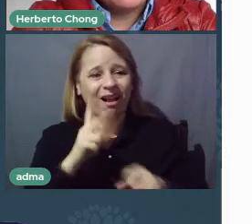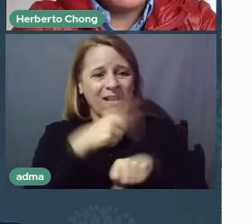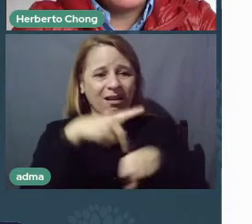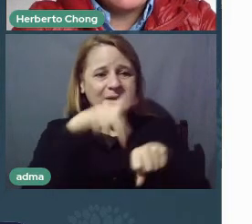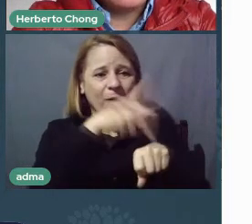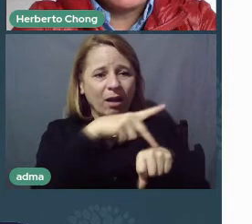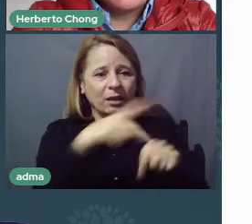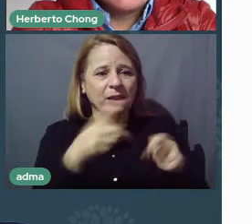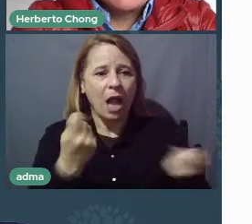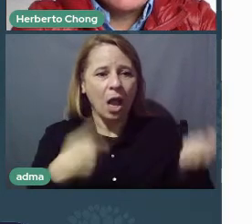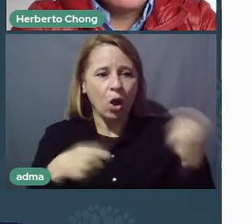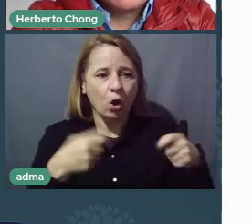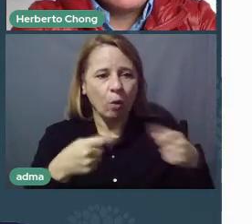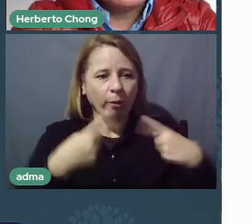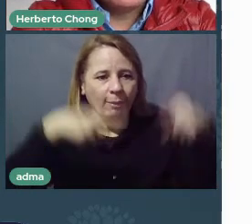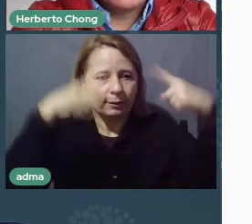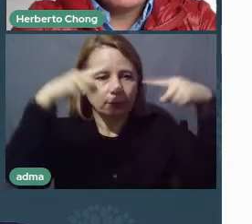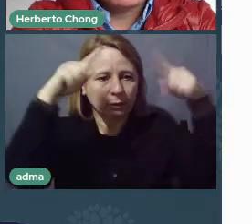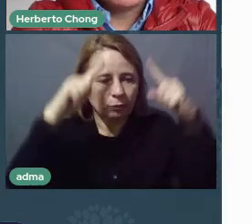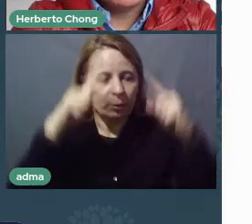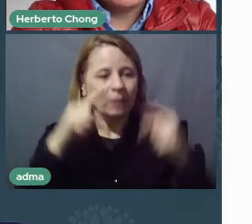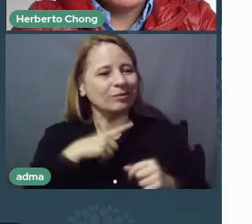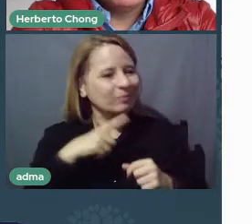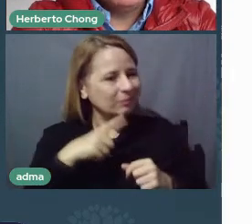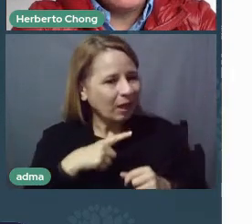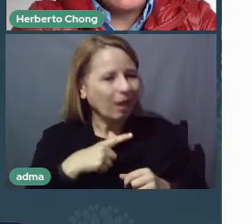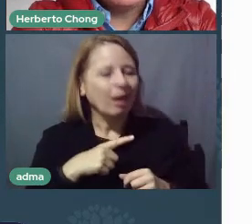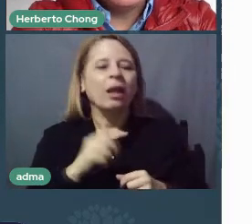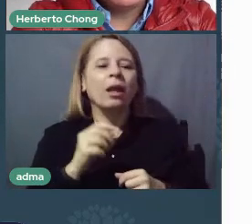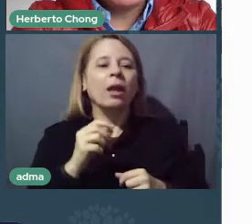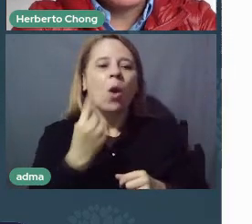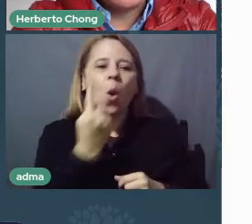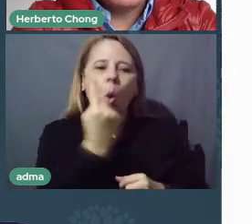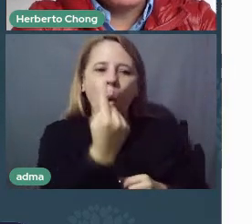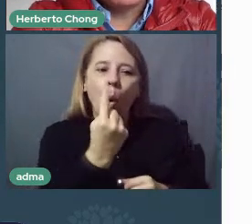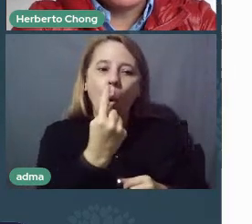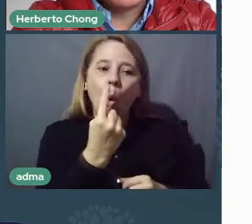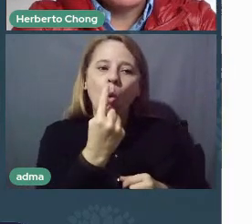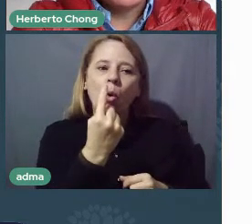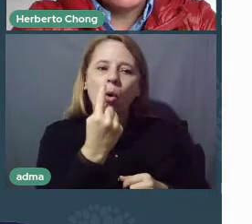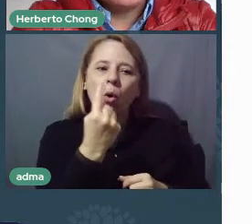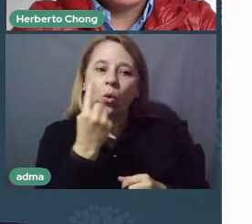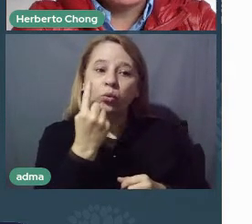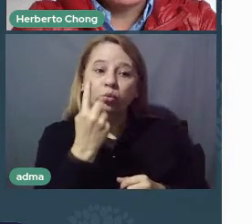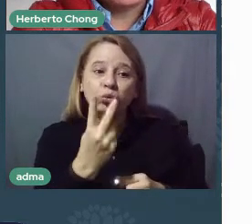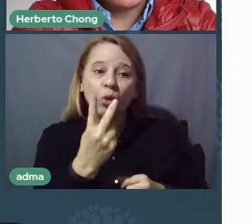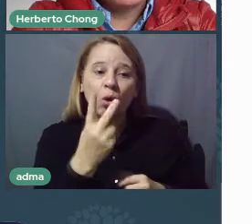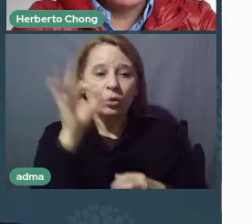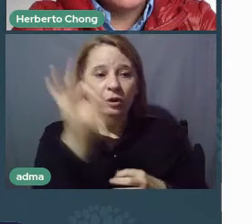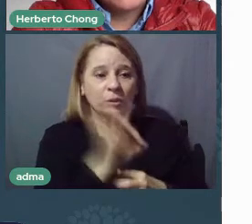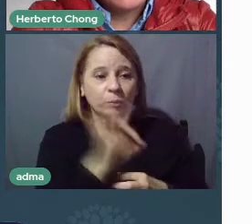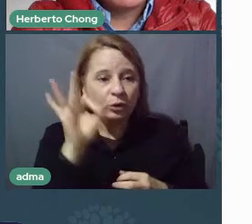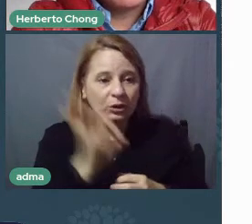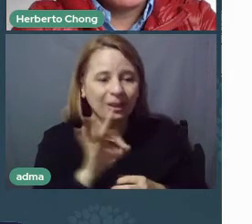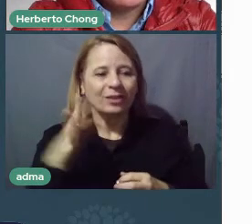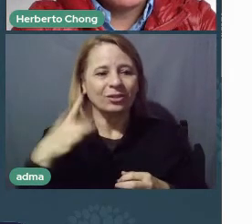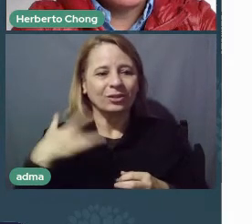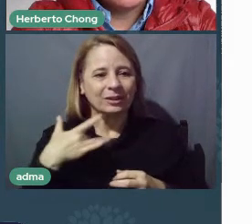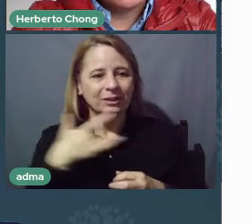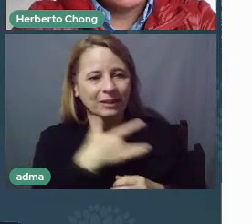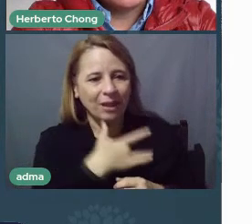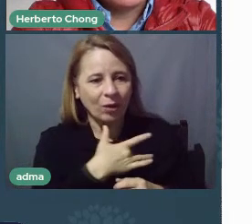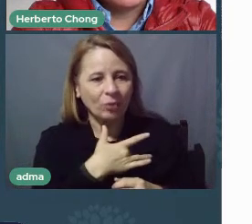o que a gente observa é um gasto de algo como 1 a 2% do total de gasto com saúde